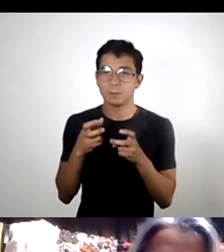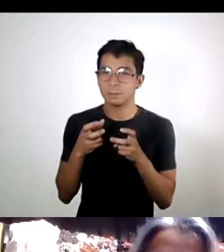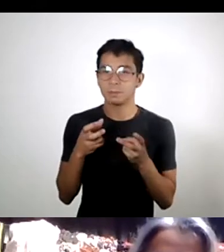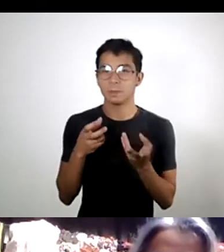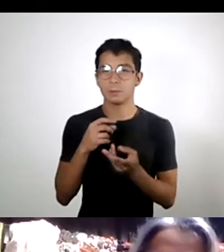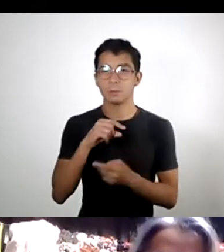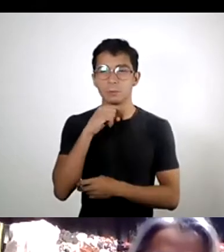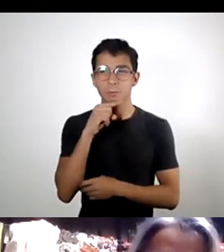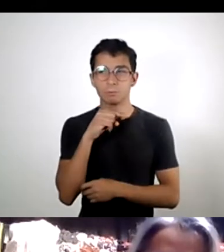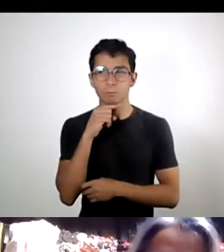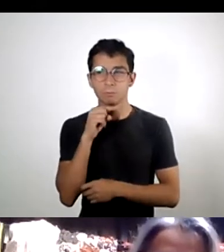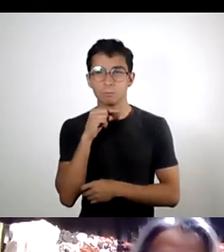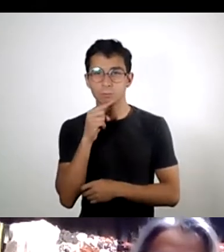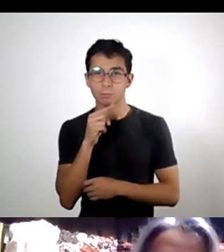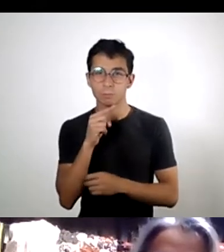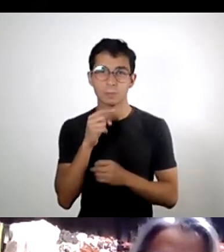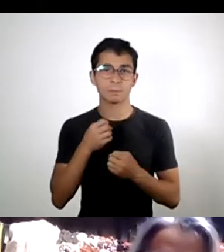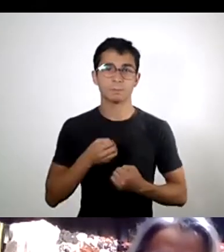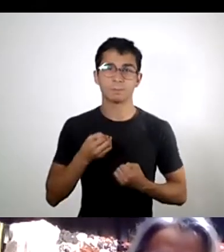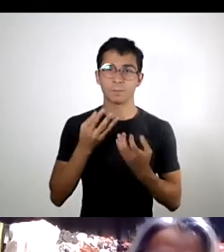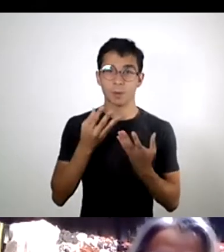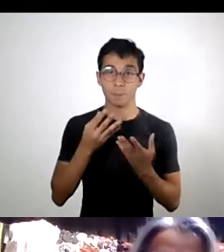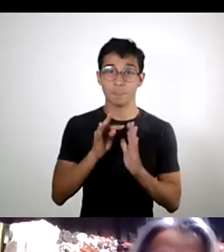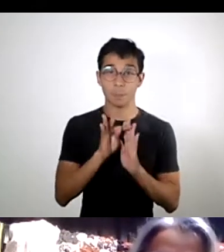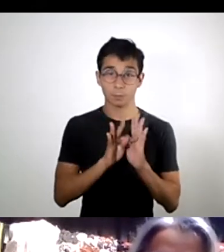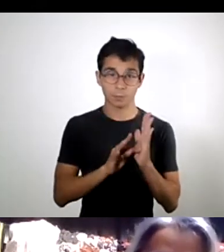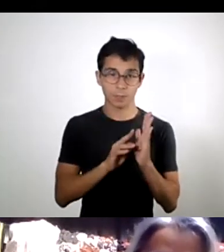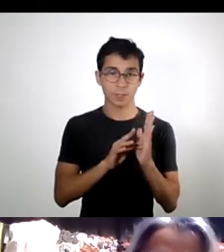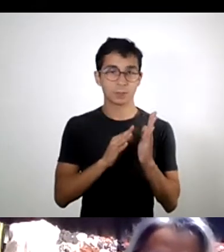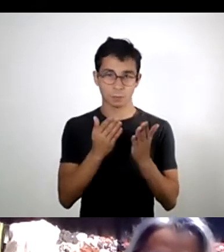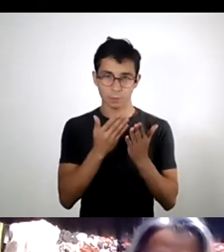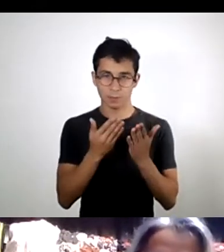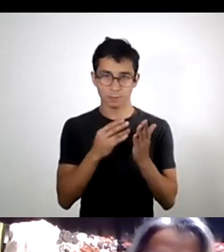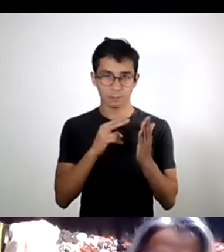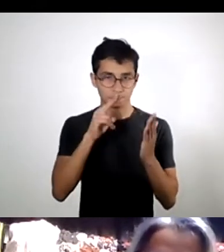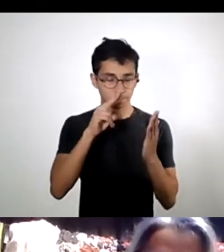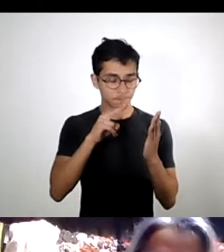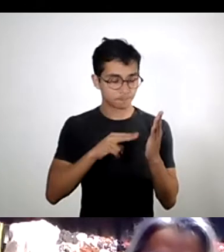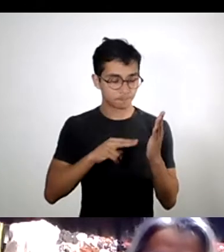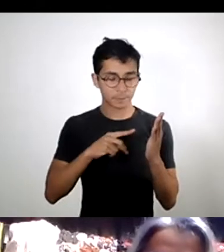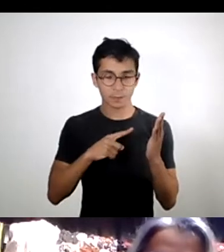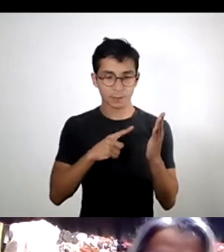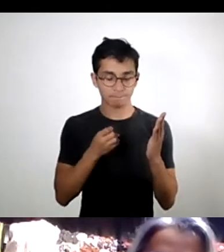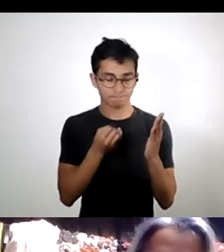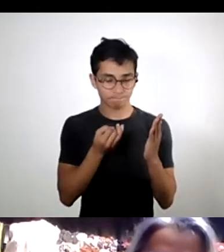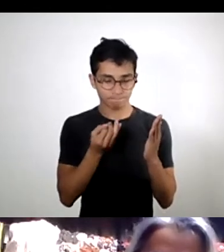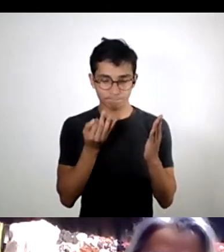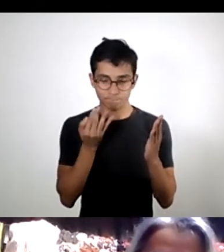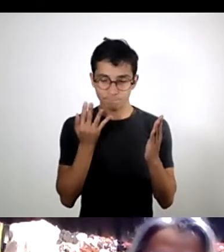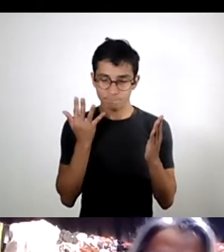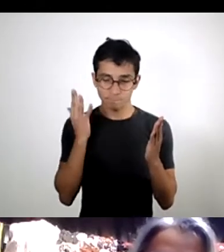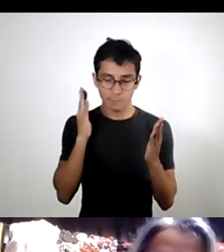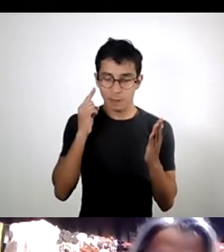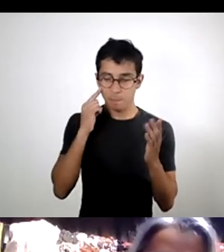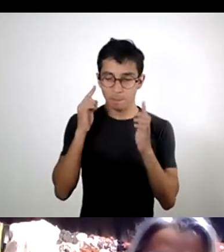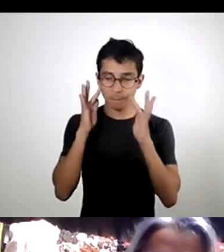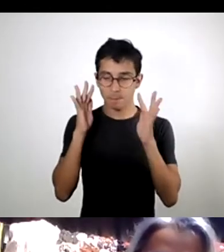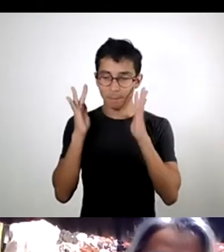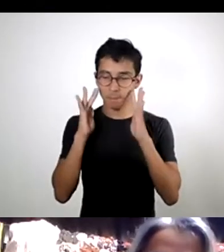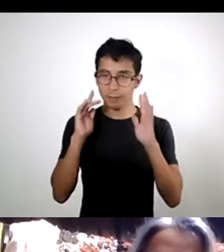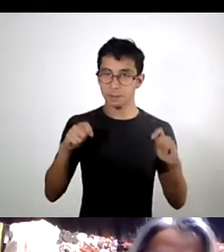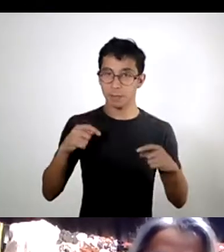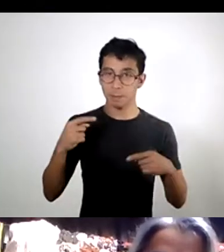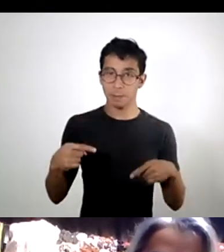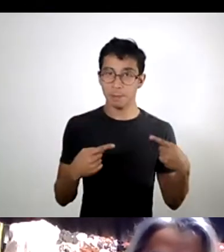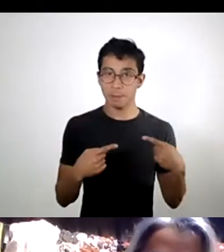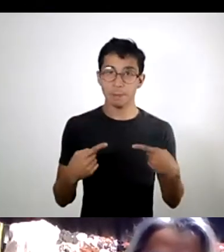muita coisa no texto, né, no livro, que dá para a gente explorar e discutir. Se fizeram